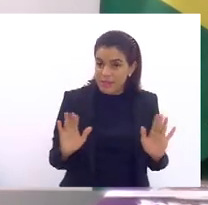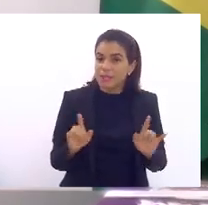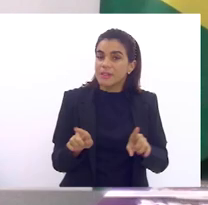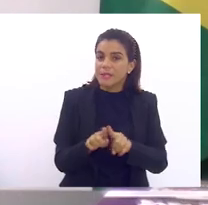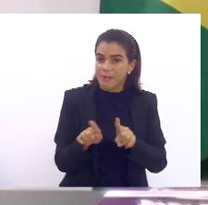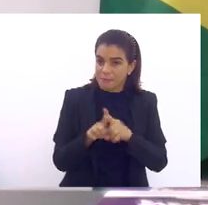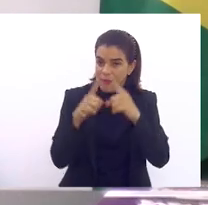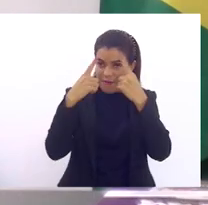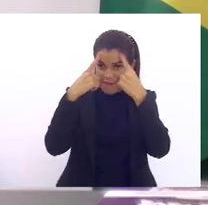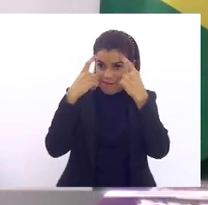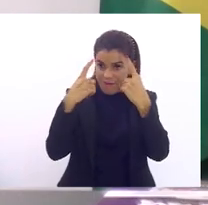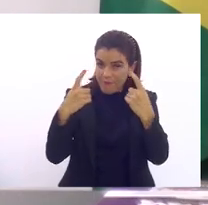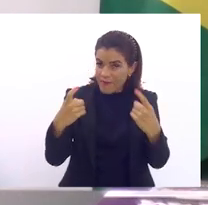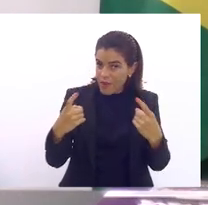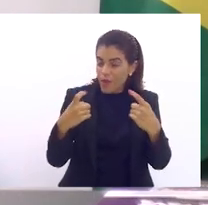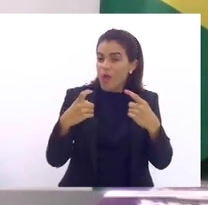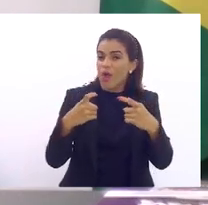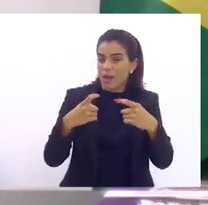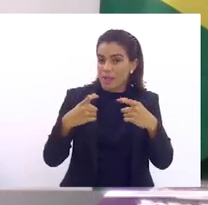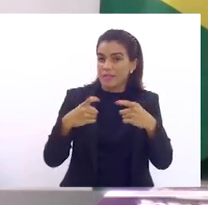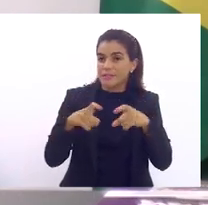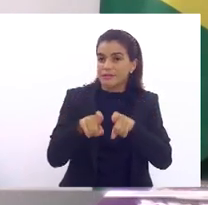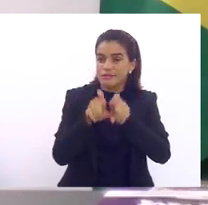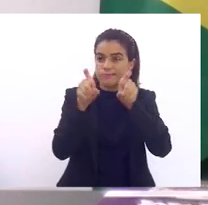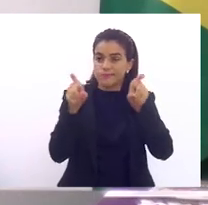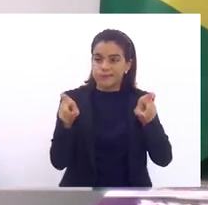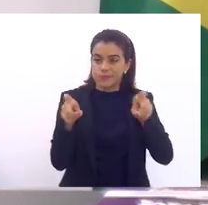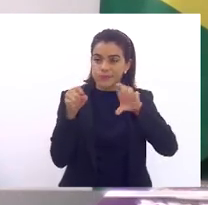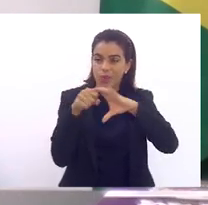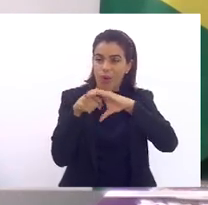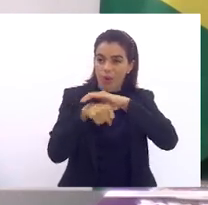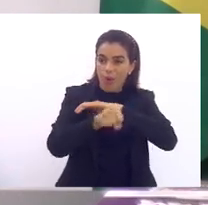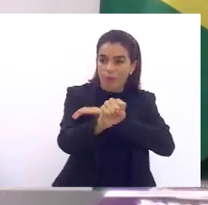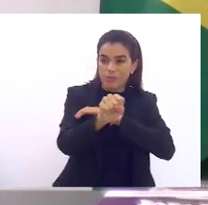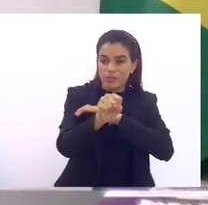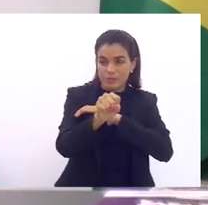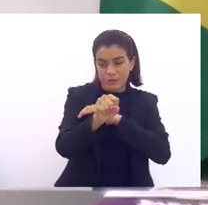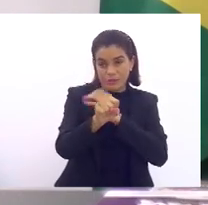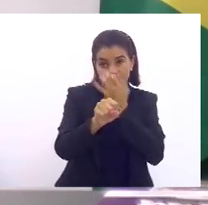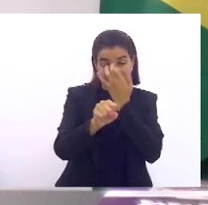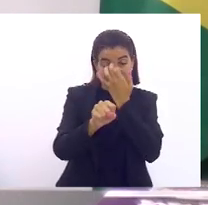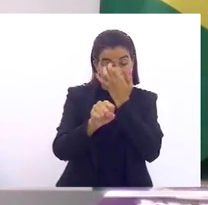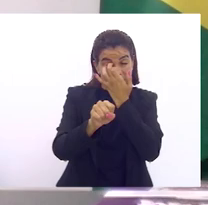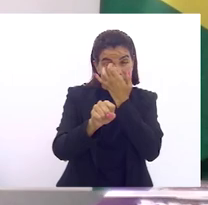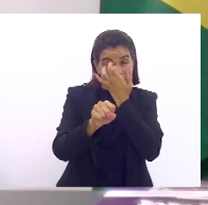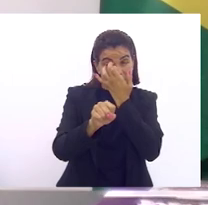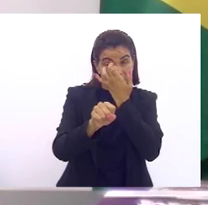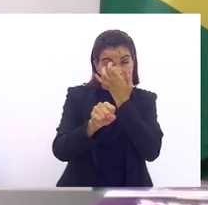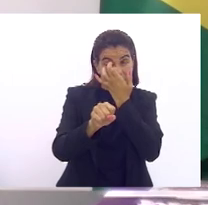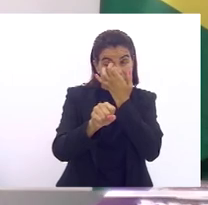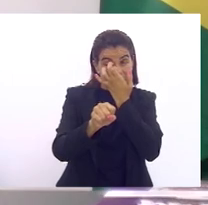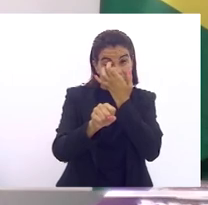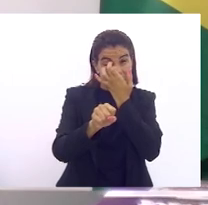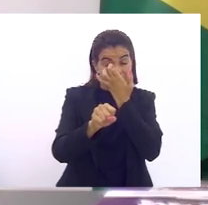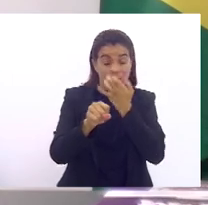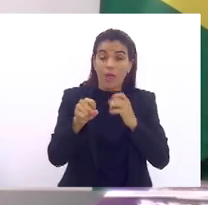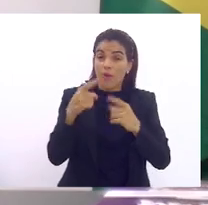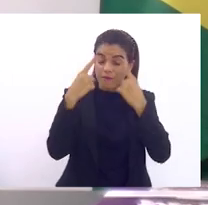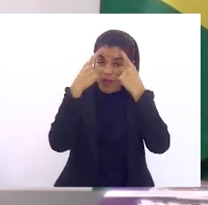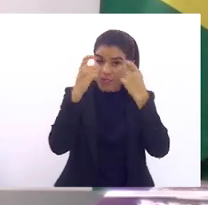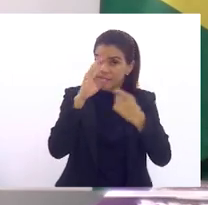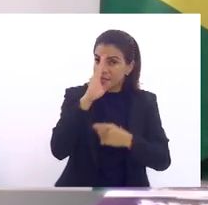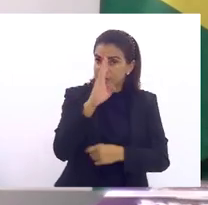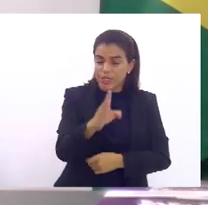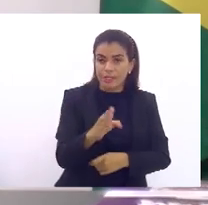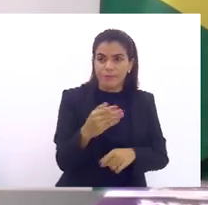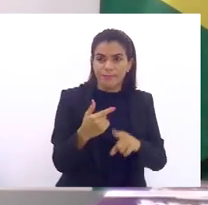violência obstétrica então tem várias práticas que já constituem violência obstétrica muito antes de uma violência muito assim Direta do que a